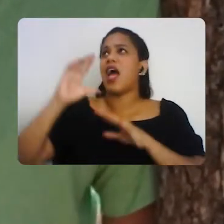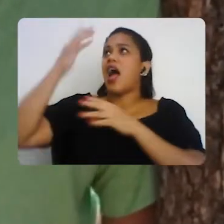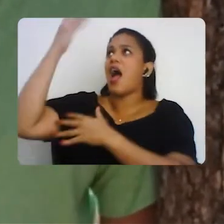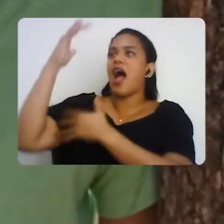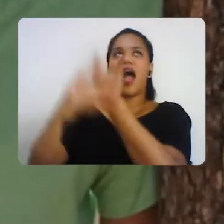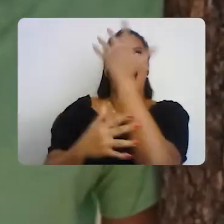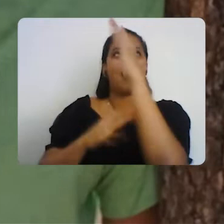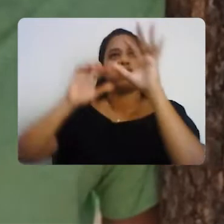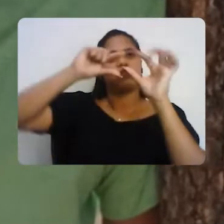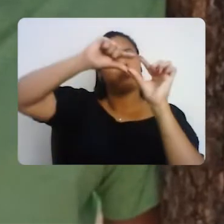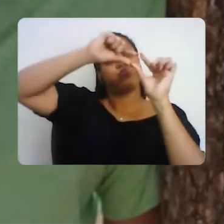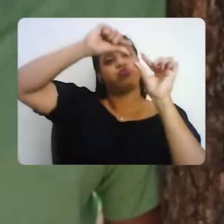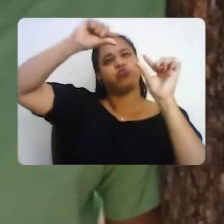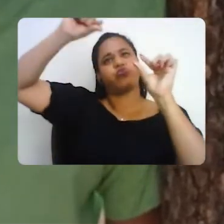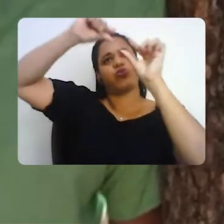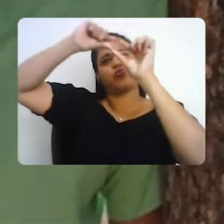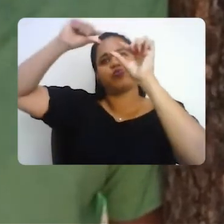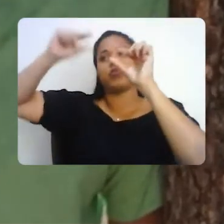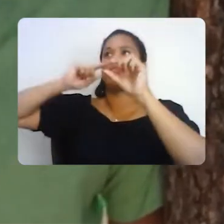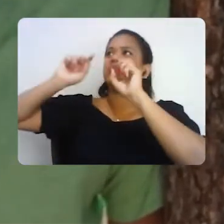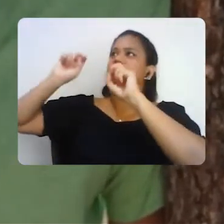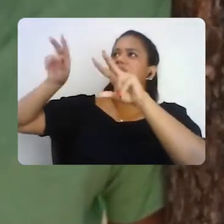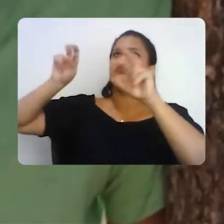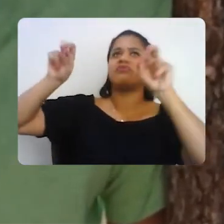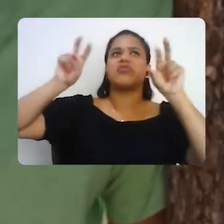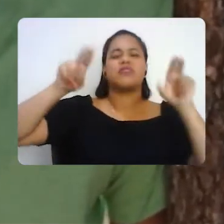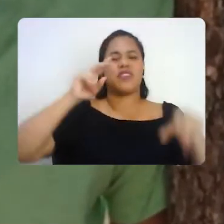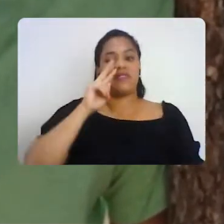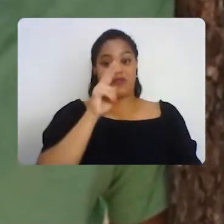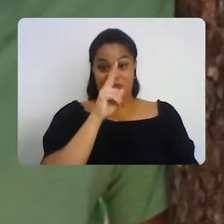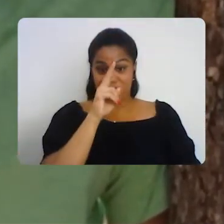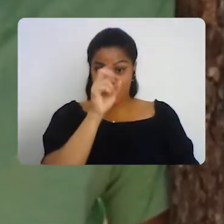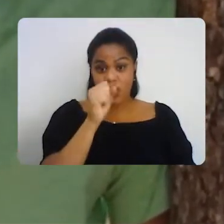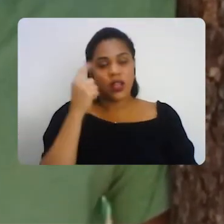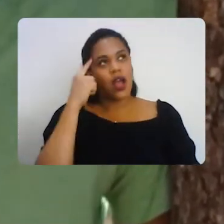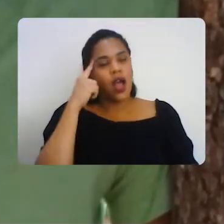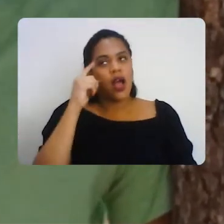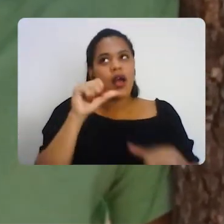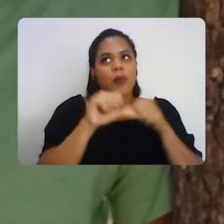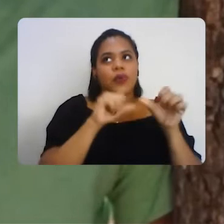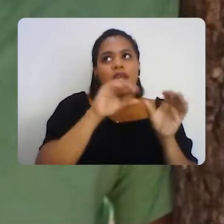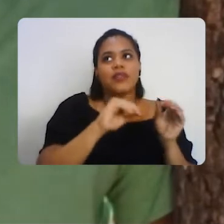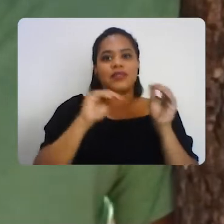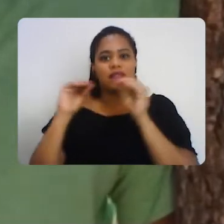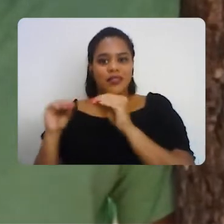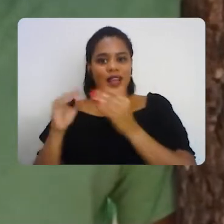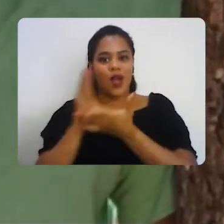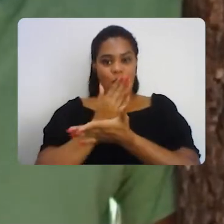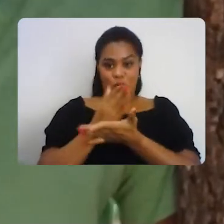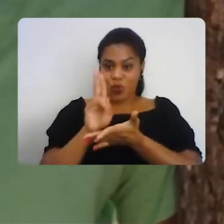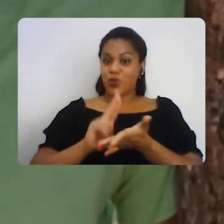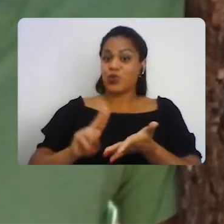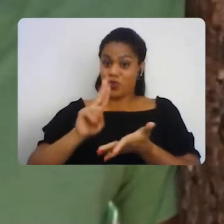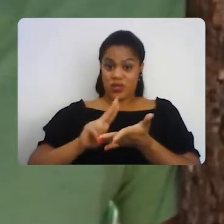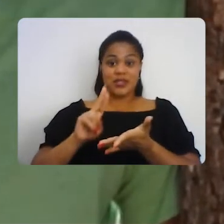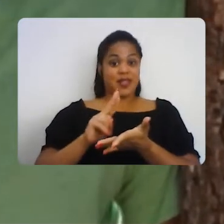as árvores, né, os galhos das árvores, que é algo muito presente aqui na paisagem, muito forte. Como a gente não poderia transportar isso, a gente utiliza alguns